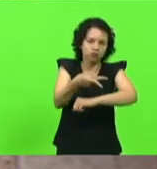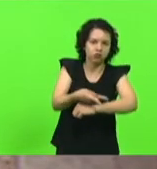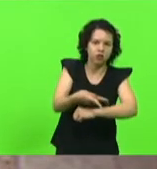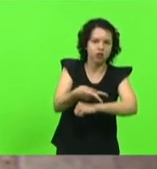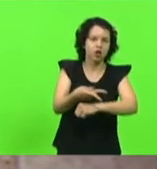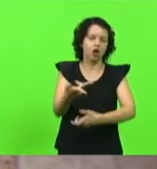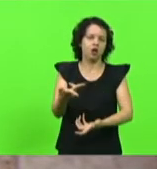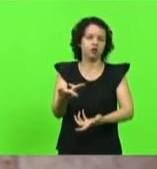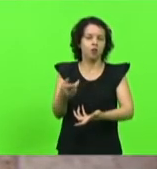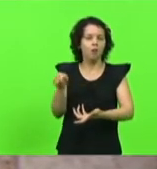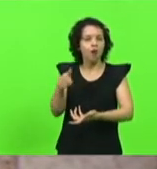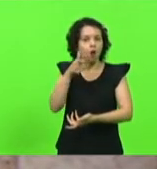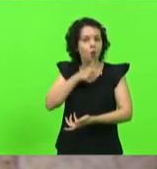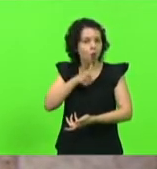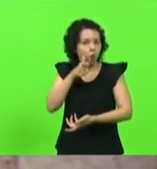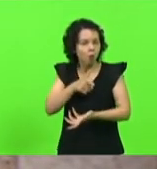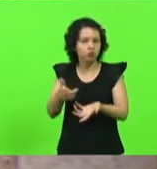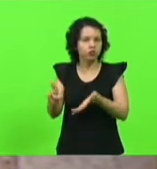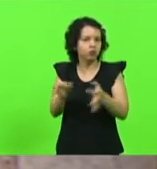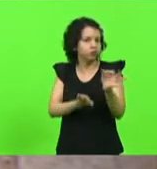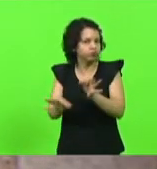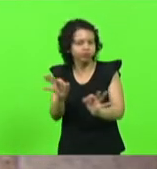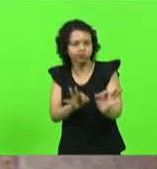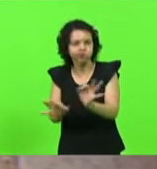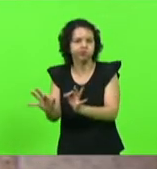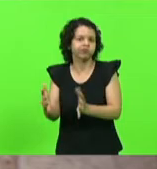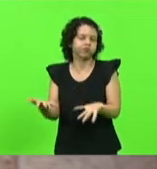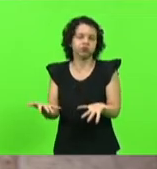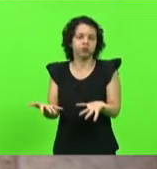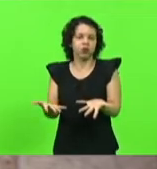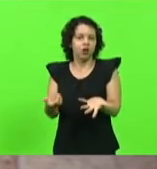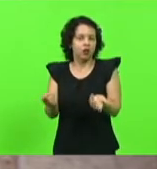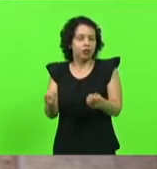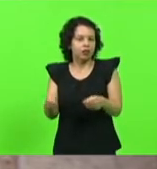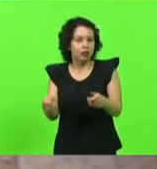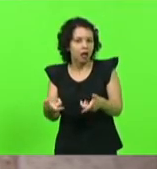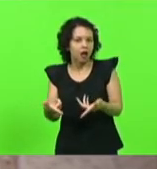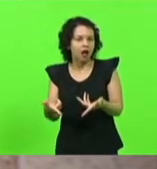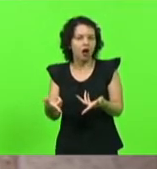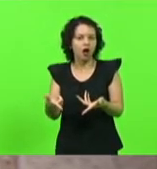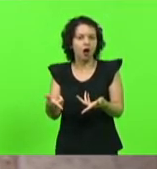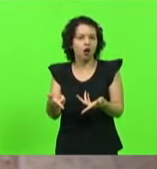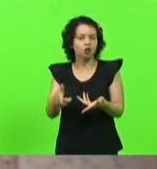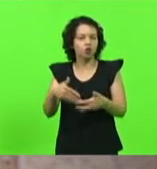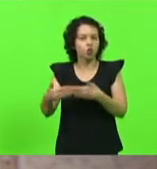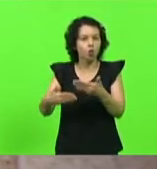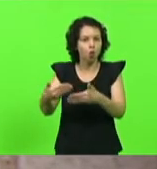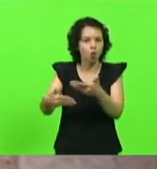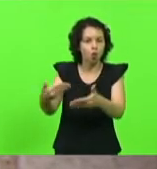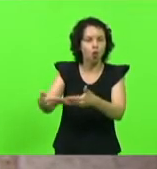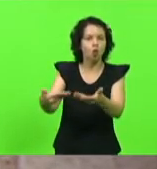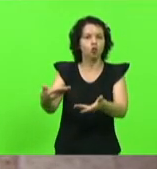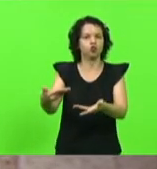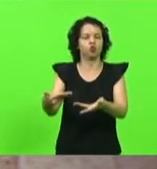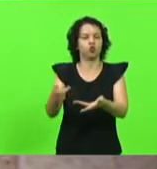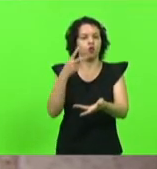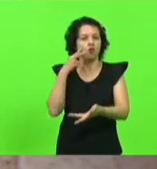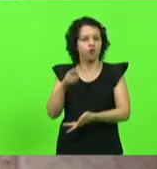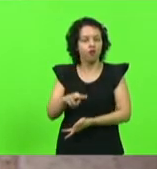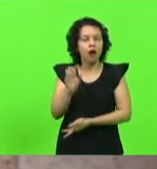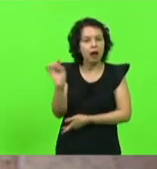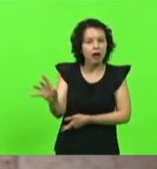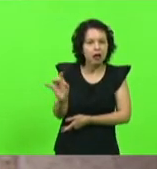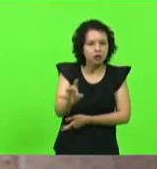as providências e seja, portanto, desencadeado todo o processo que é previsto para cada